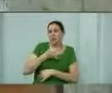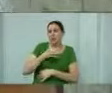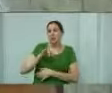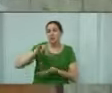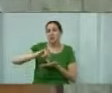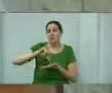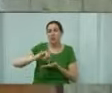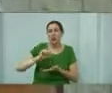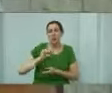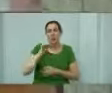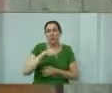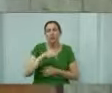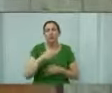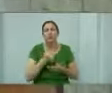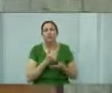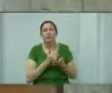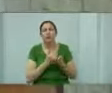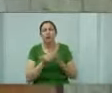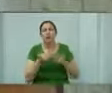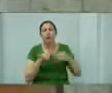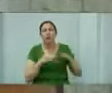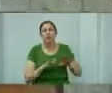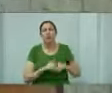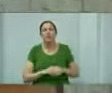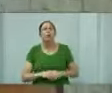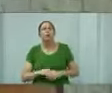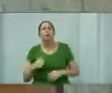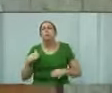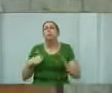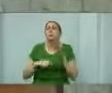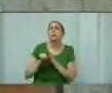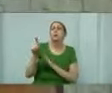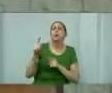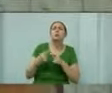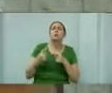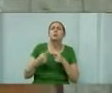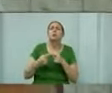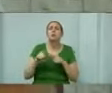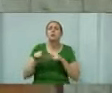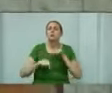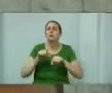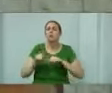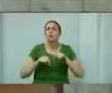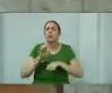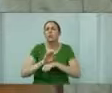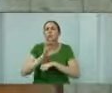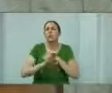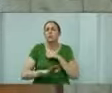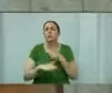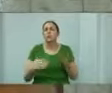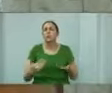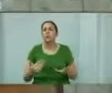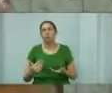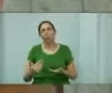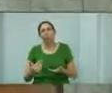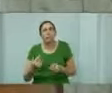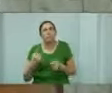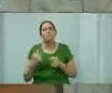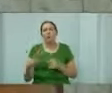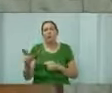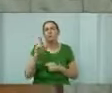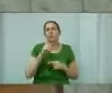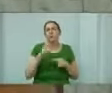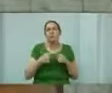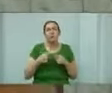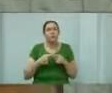para o dono, escuta, como é que escolheram Erechim? Ele disse, olha, pelo movimento econômico, nós vendemos aqui